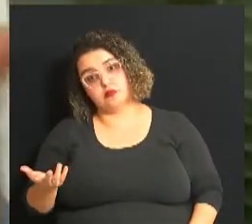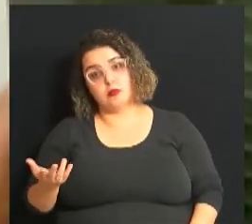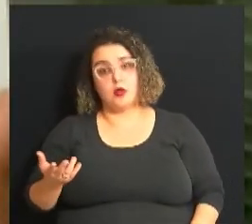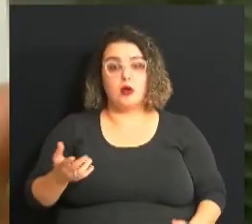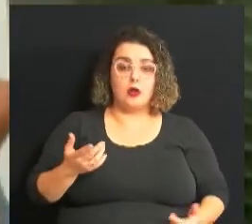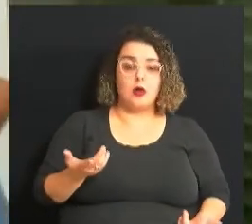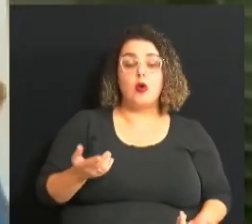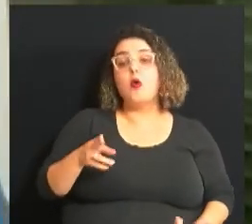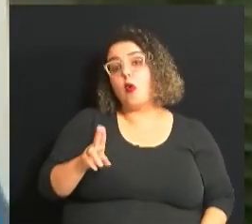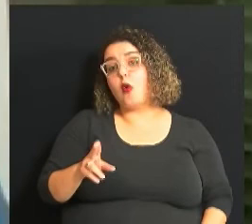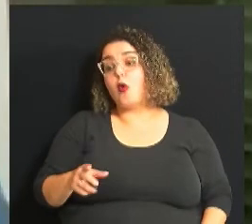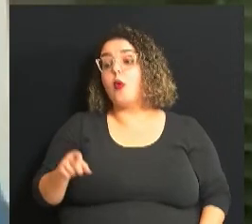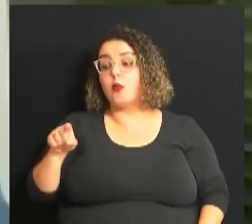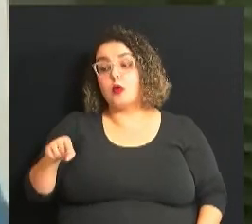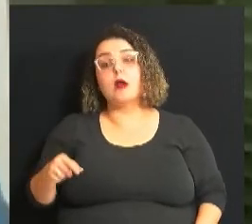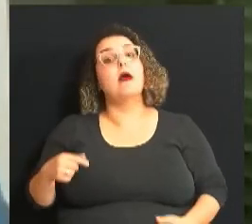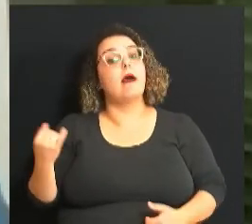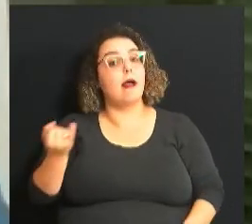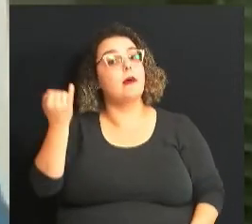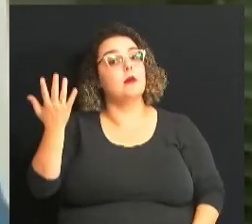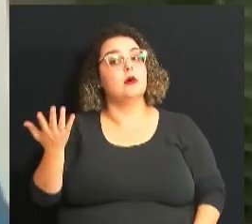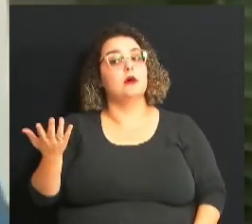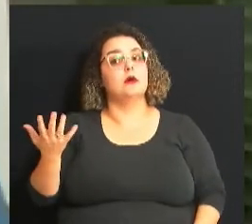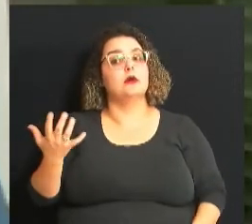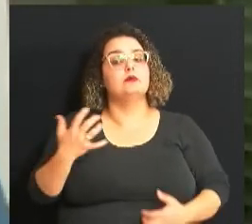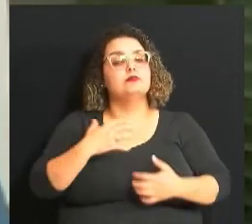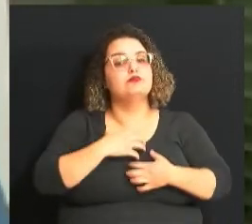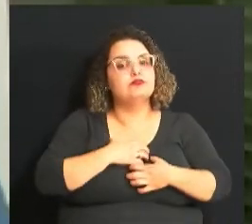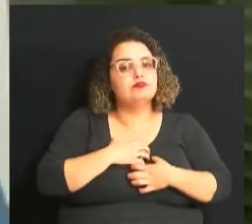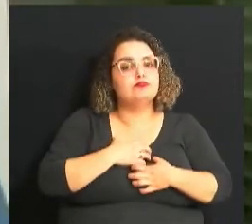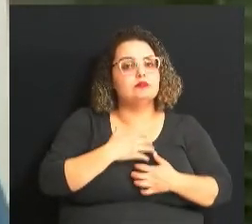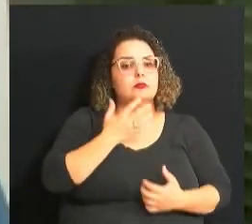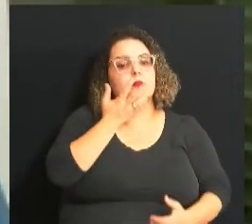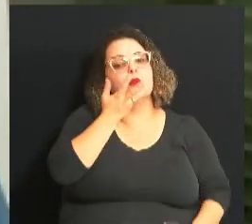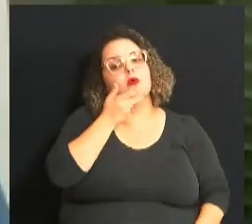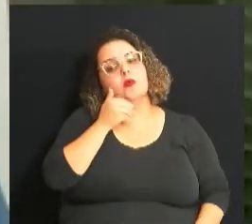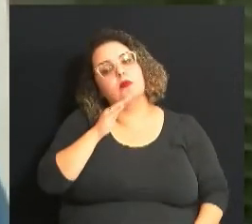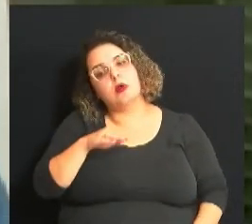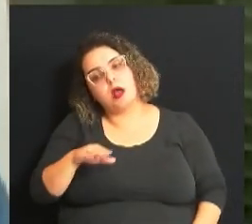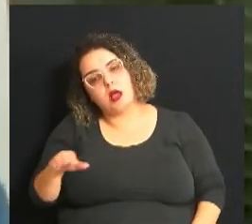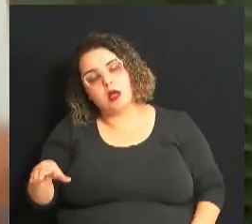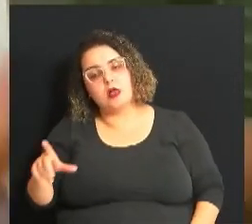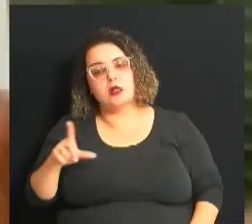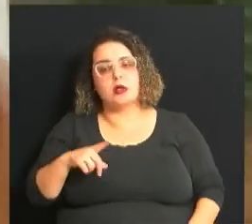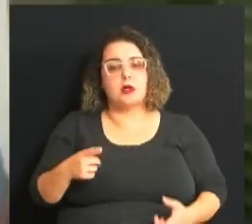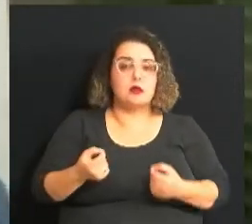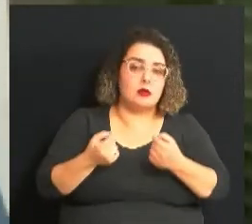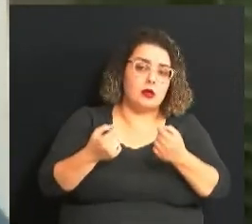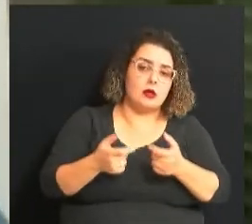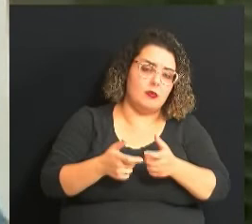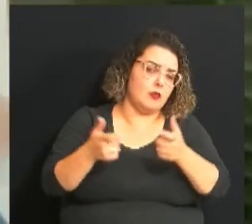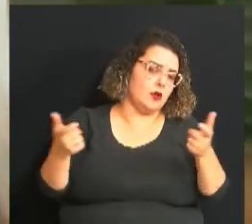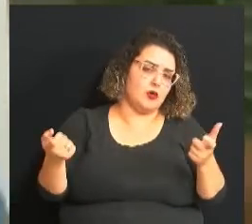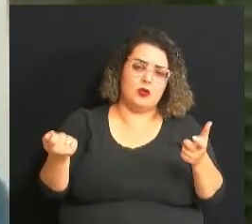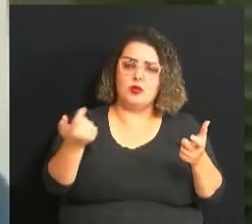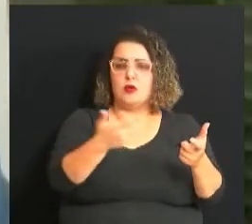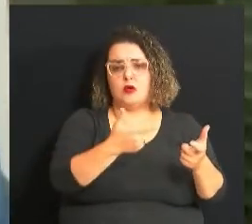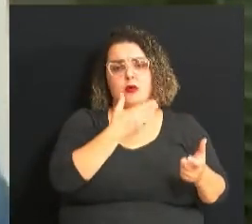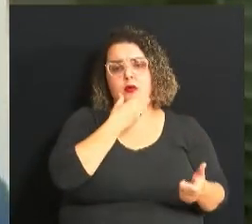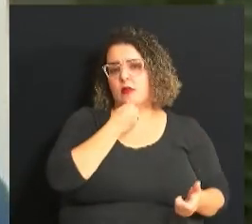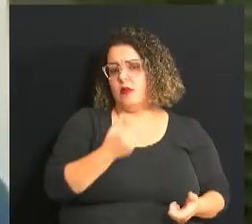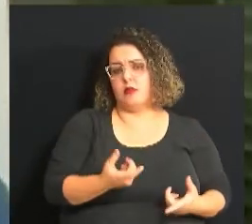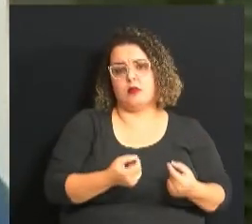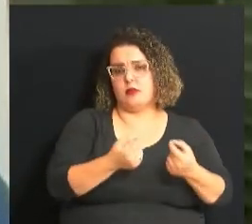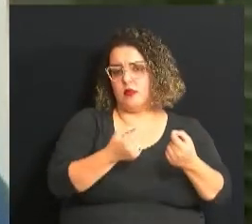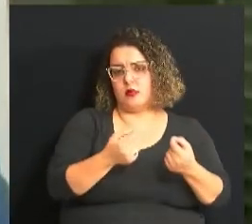o apelo emocional, sentimental para uma criança que tenha câncer é muito maior que um homem que tenha câncer. Ninguém tem